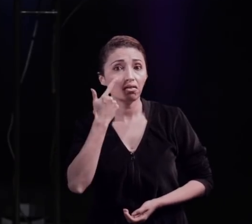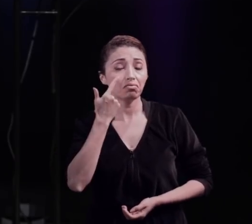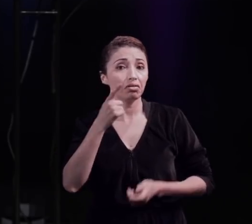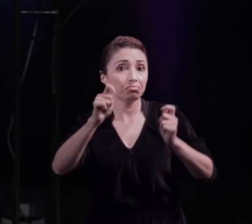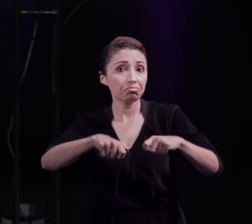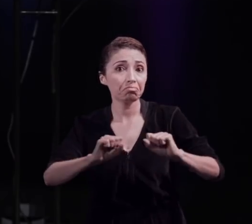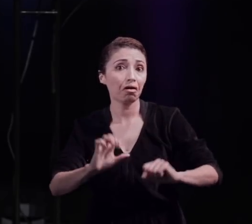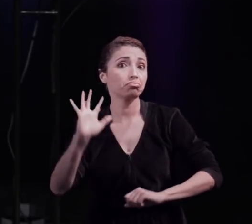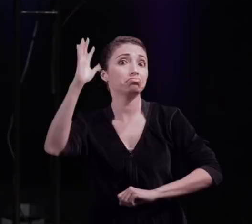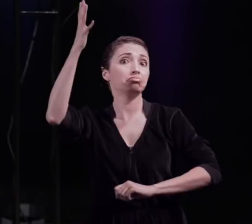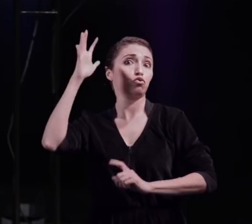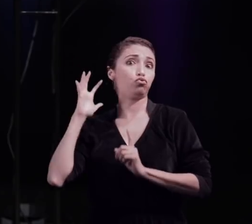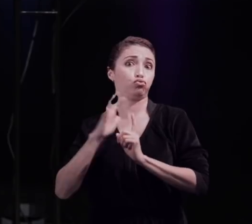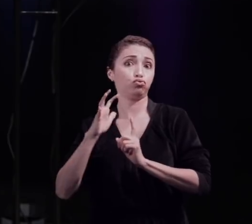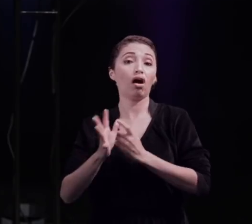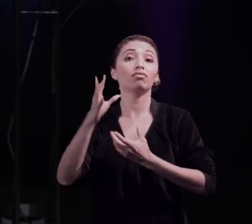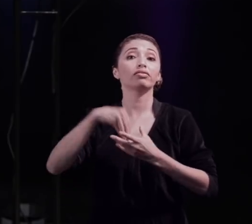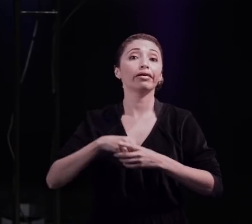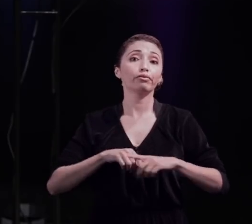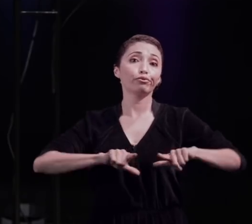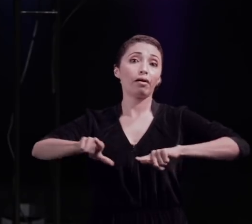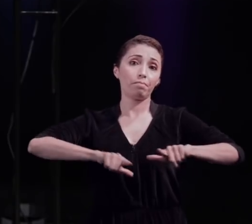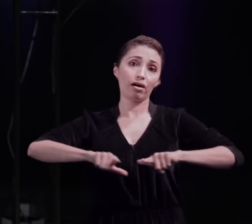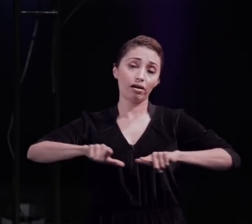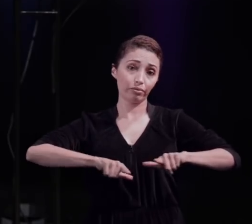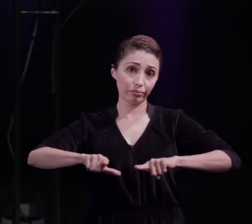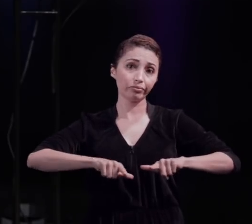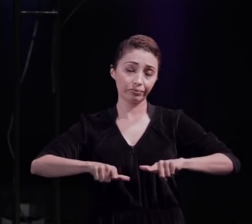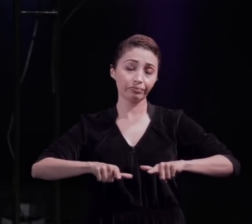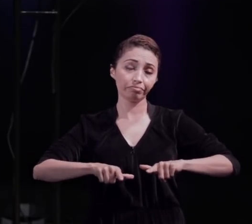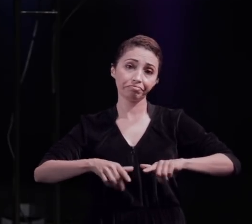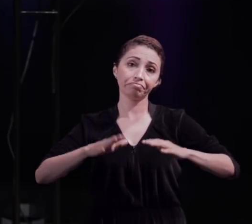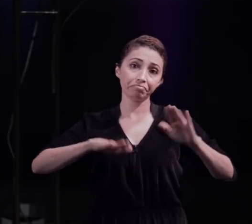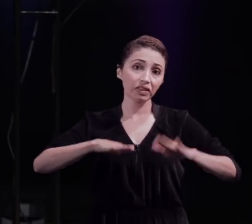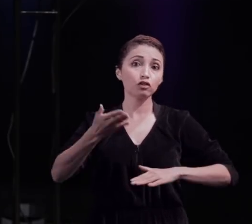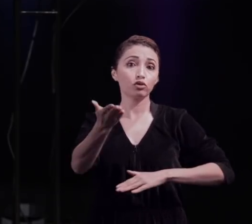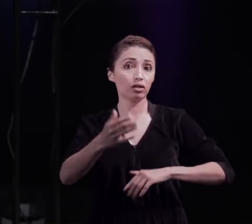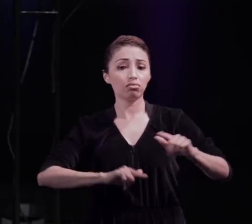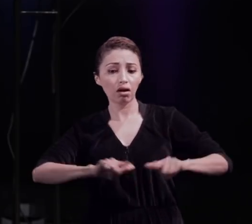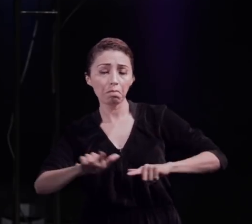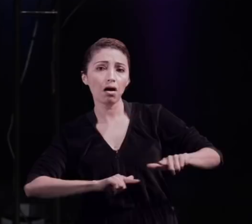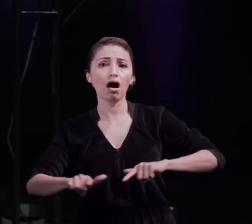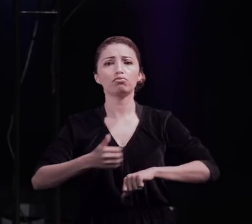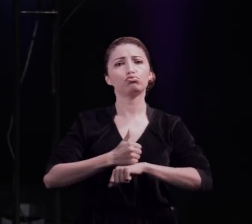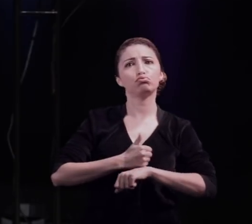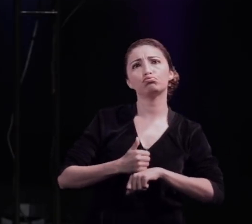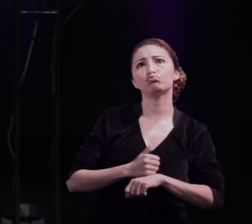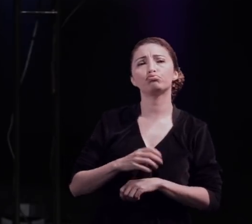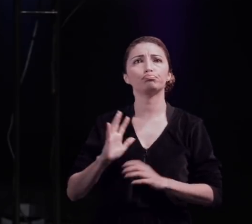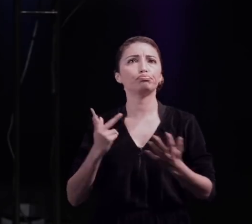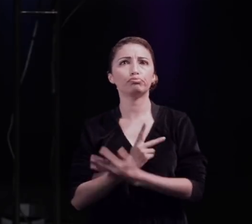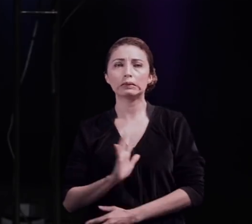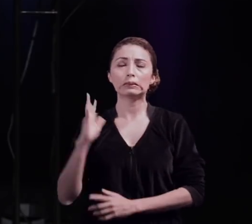você pode ser prensado no seu trabalho, lá na vida profissional, naquilo que você faz,